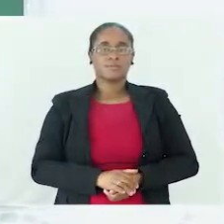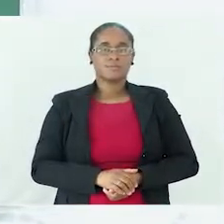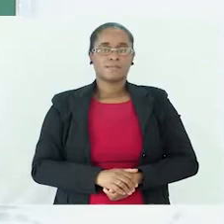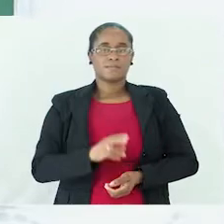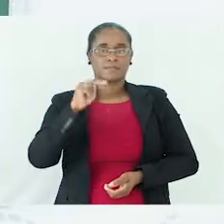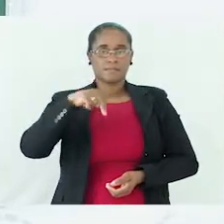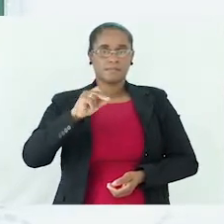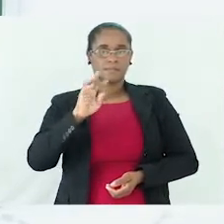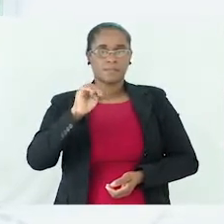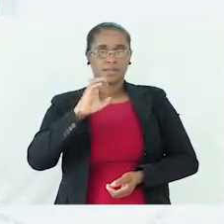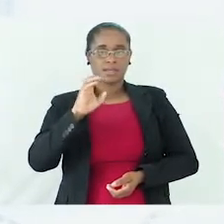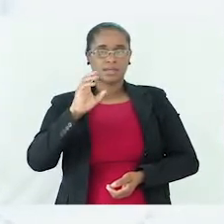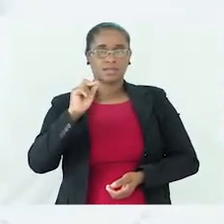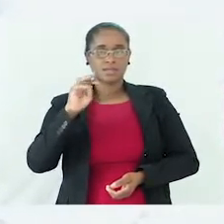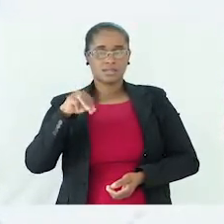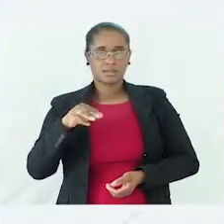nasçam